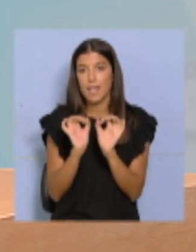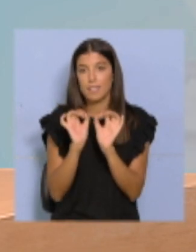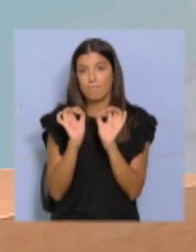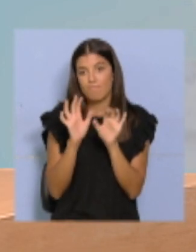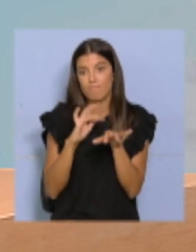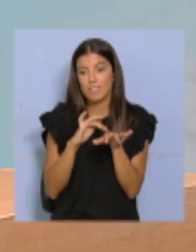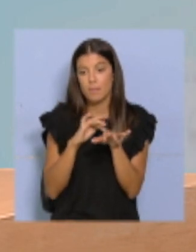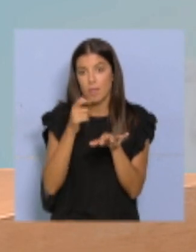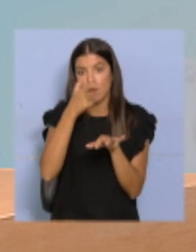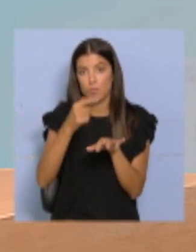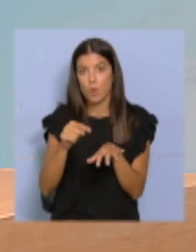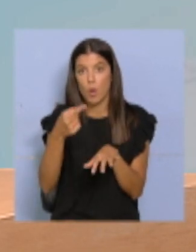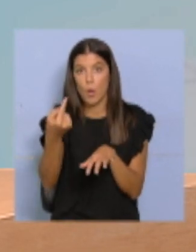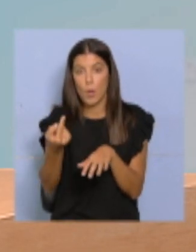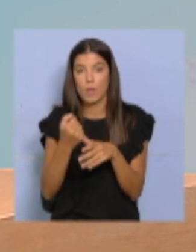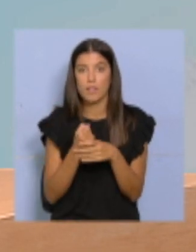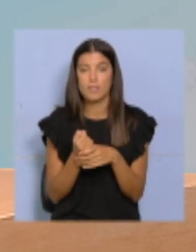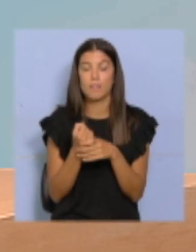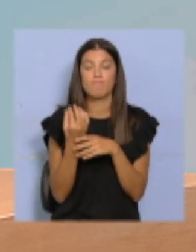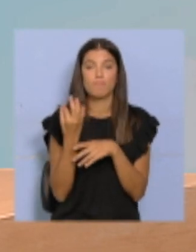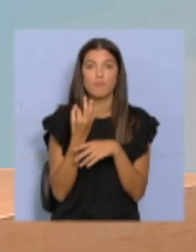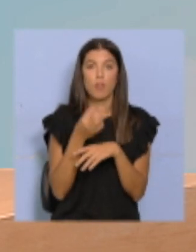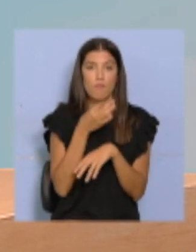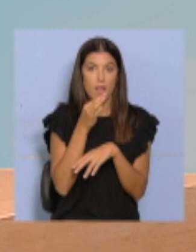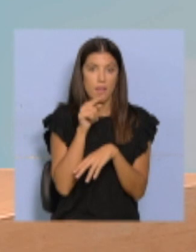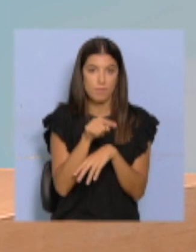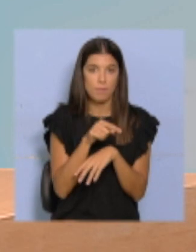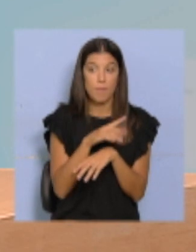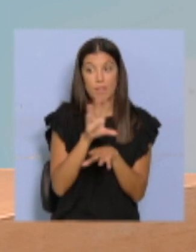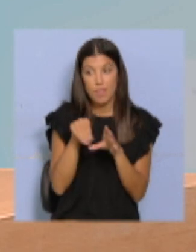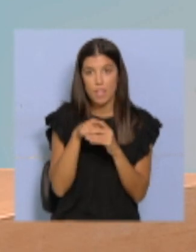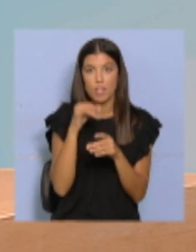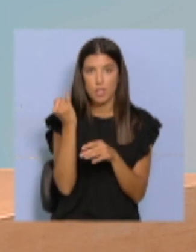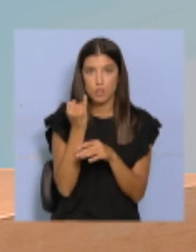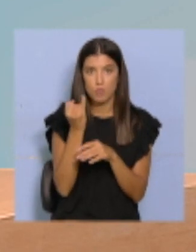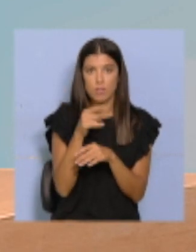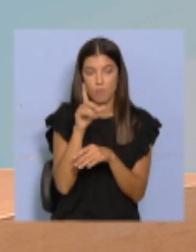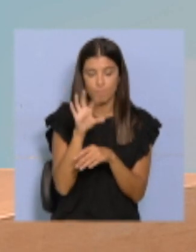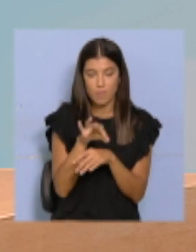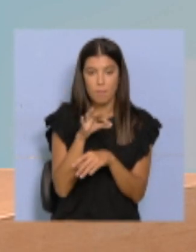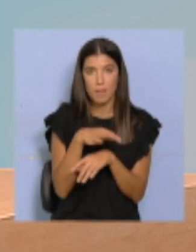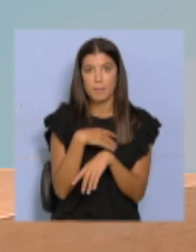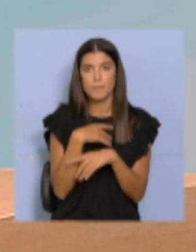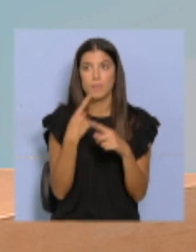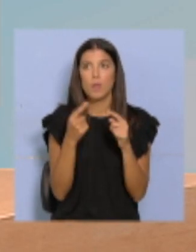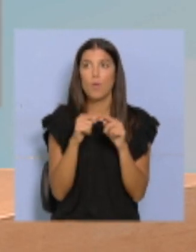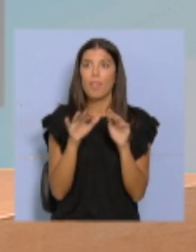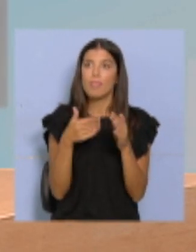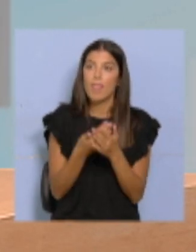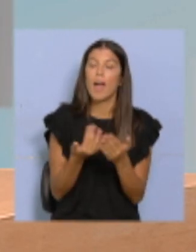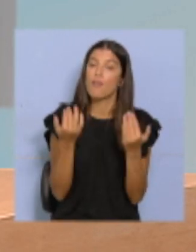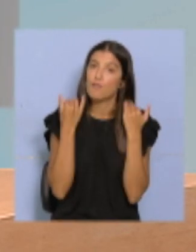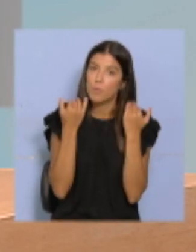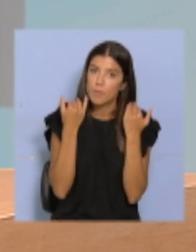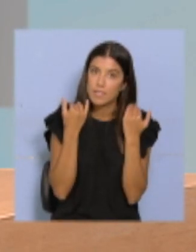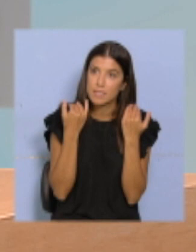uma outra questão sobre a qual nos debatemos. Não só nas jornadas, e nós internamente também o fazemos, que é de passar a informação